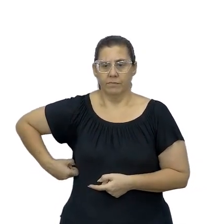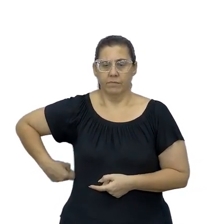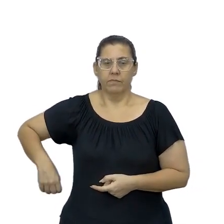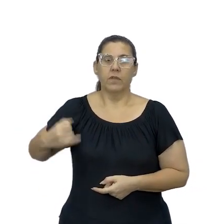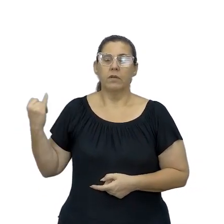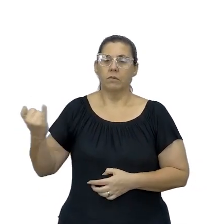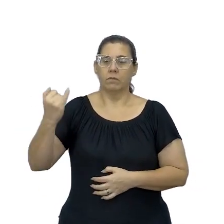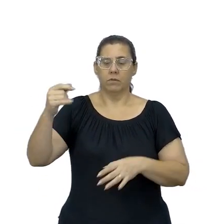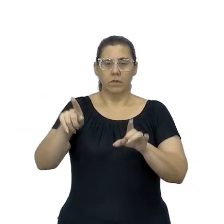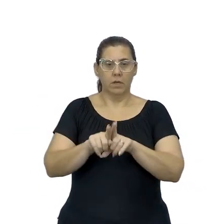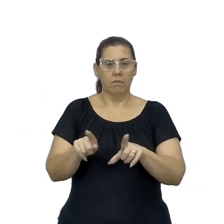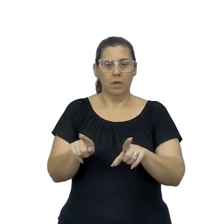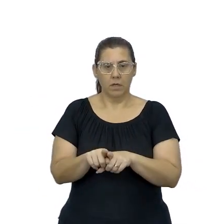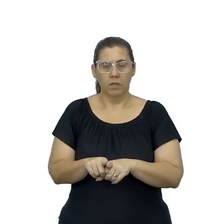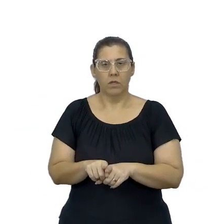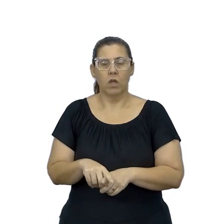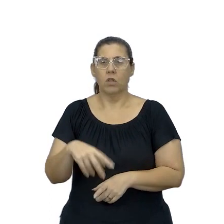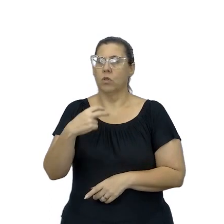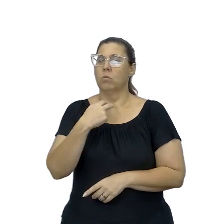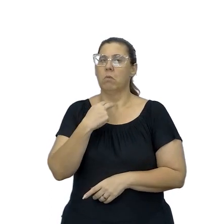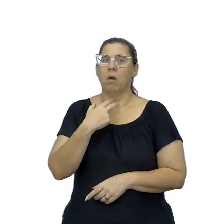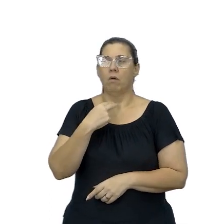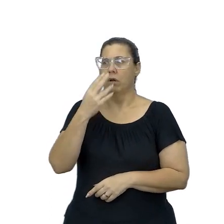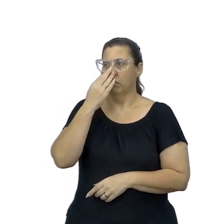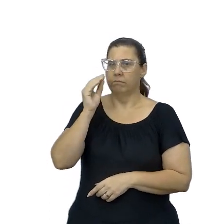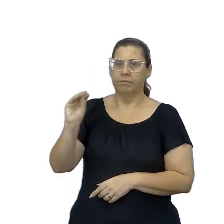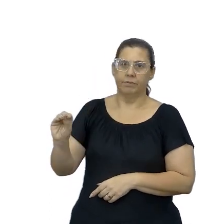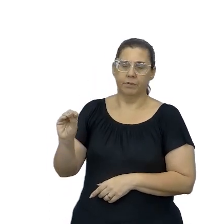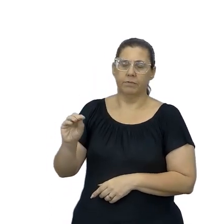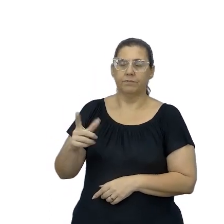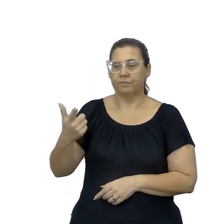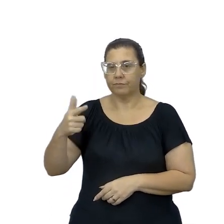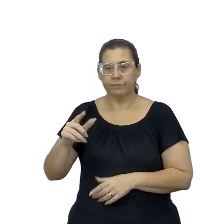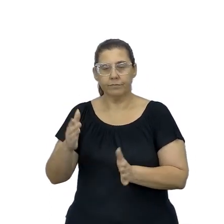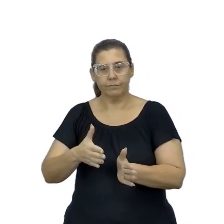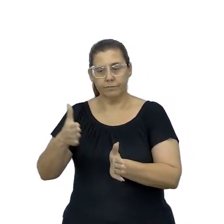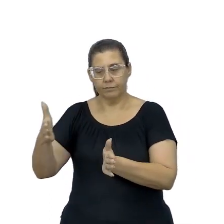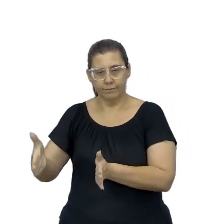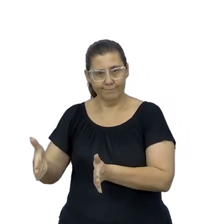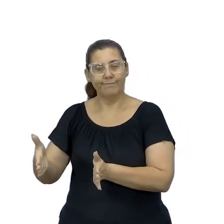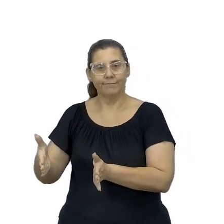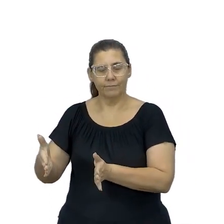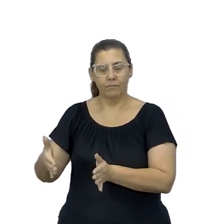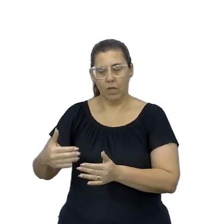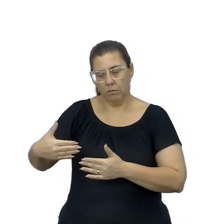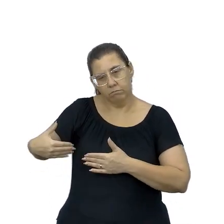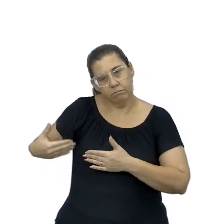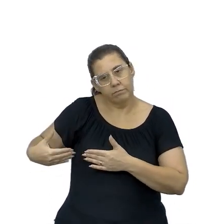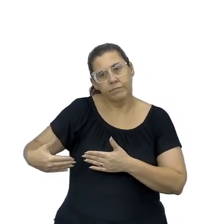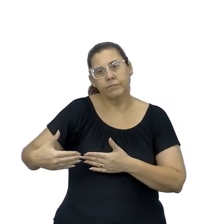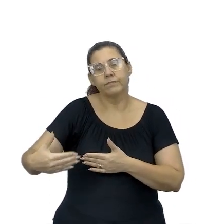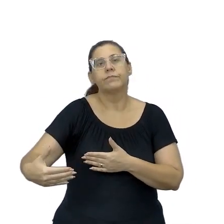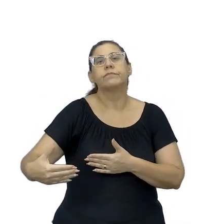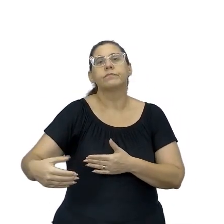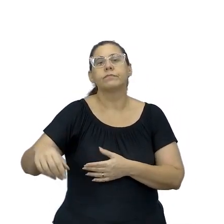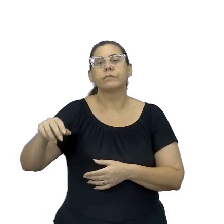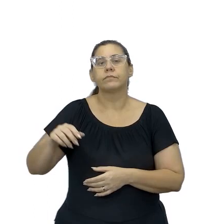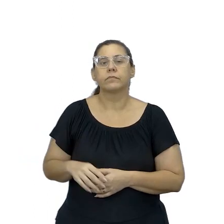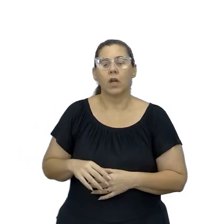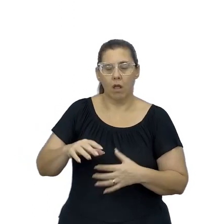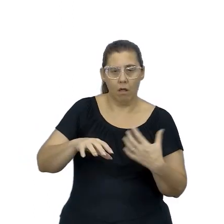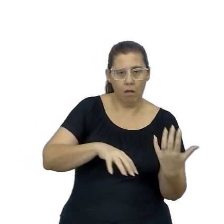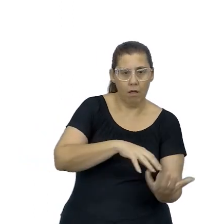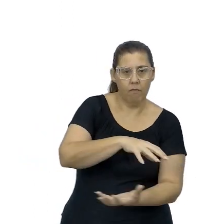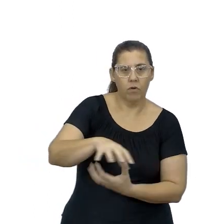importante também a gente não deixar de lado, né, uma outra etapa aí da sua trajetória, que é chamada de